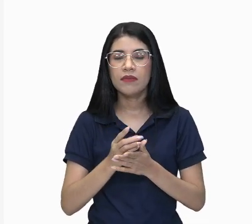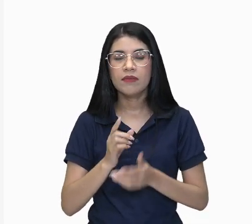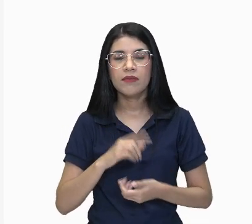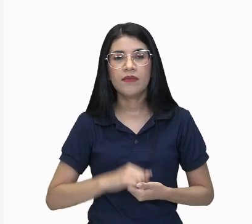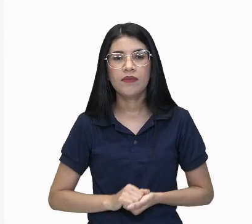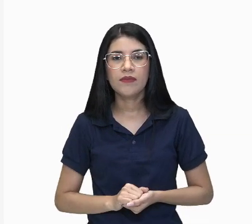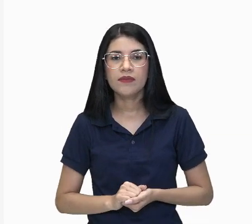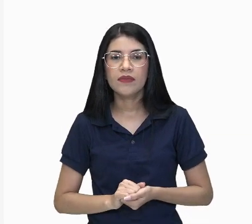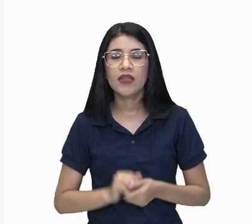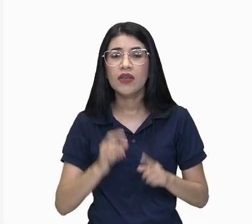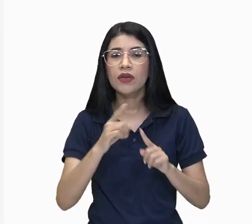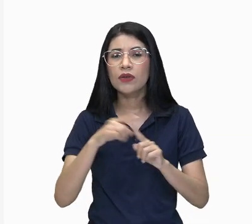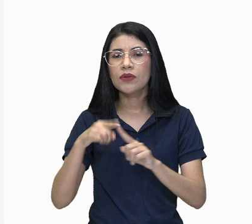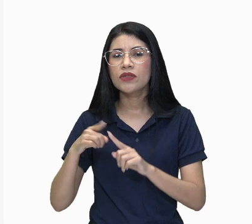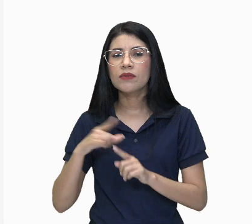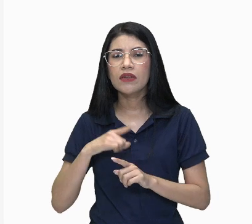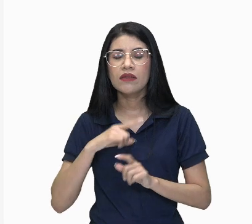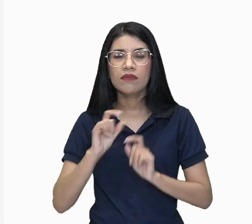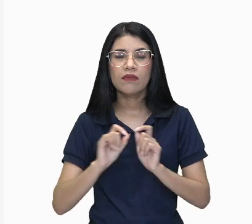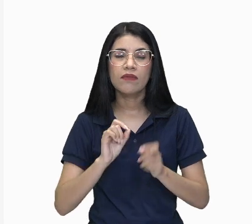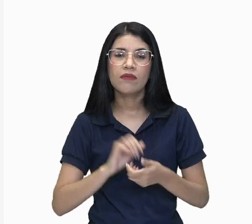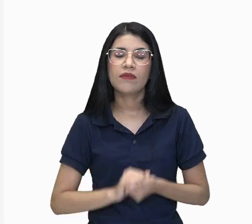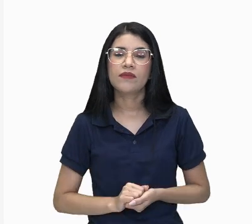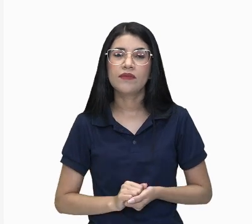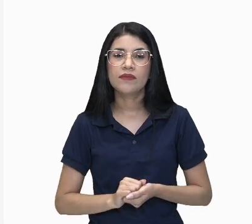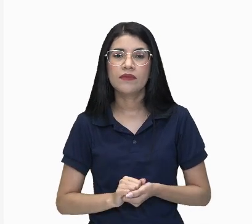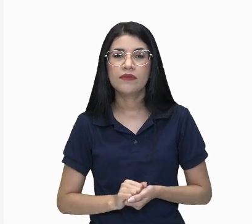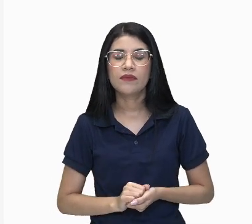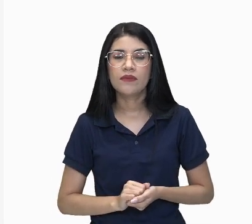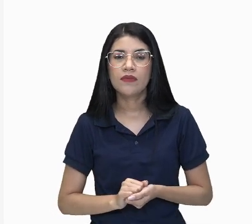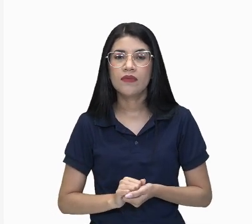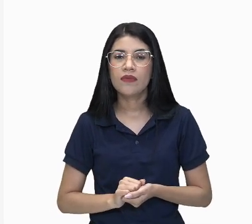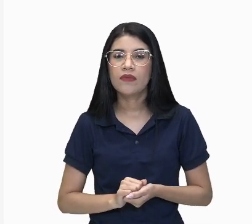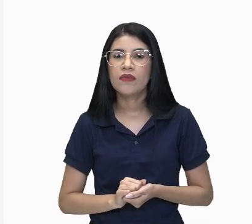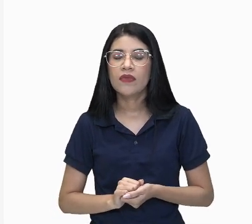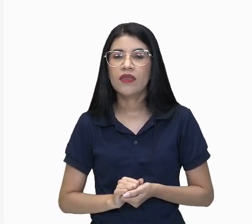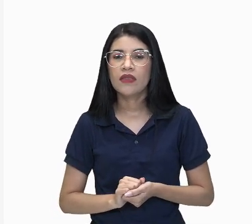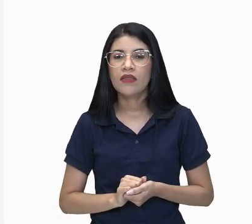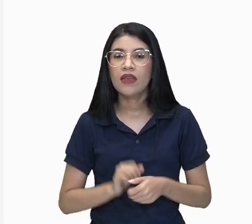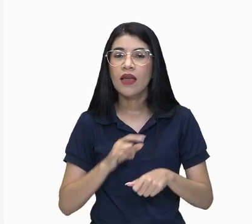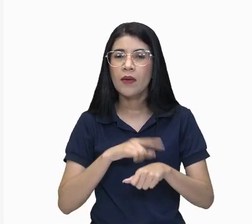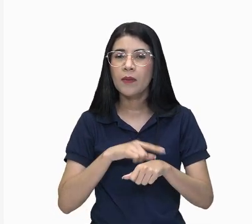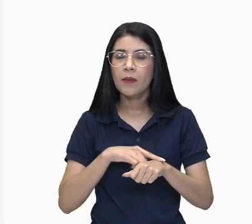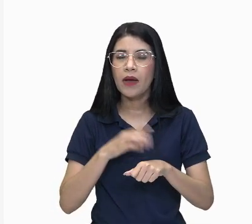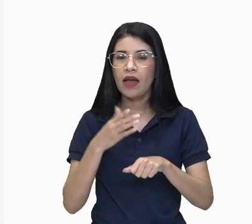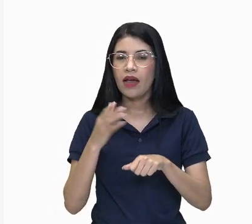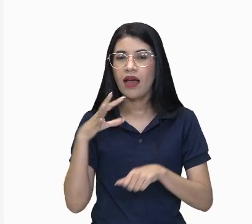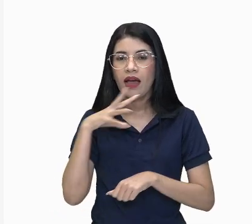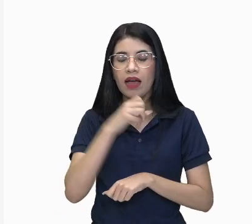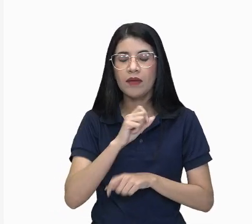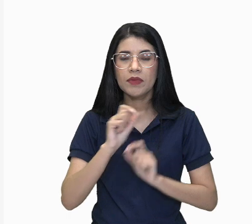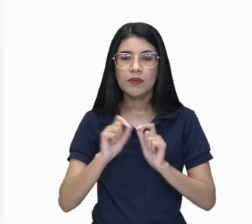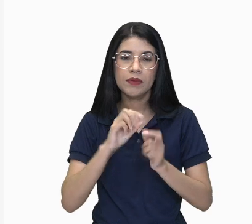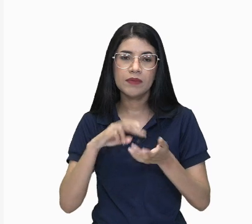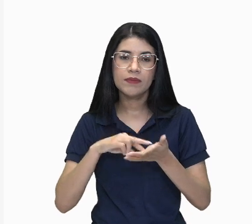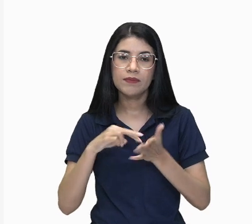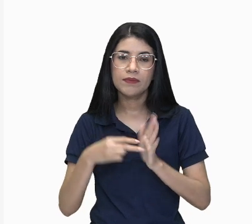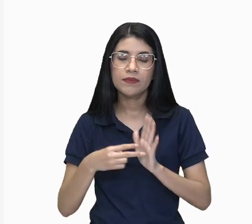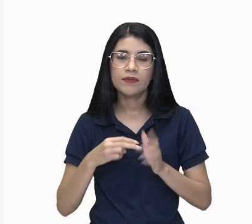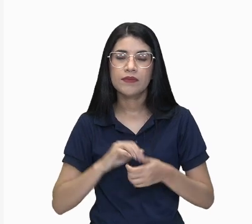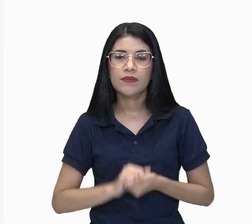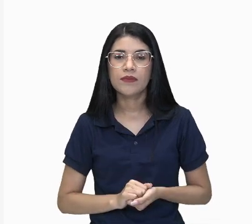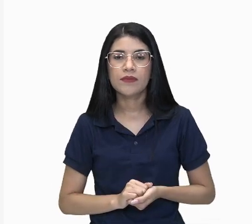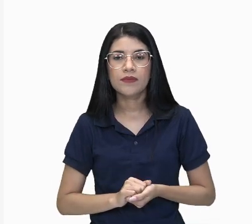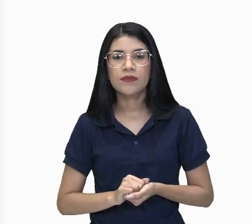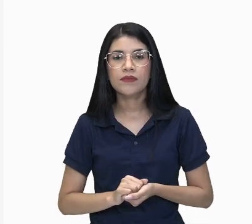tipos de improvisação que existe no teatro? Improvisação de curta forma. O que é essa improvisação